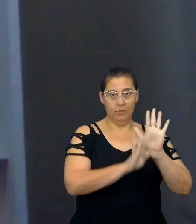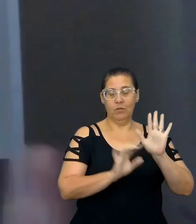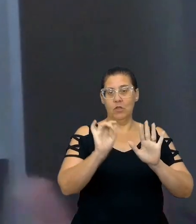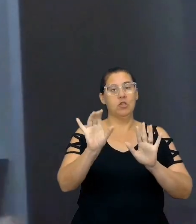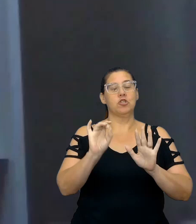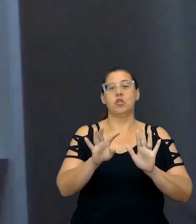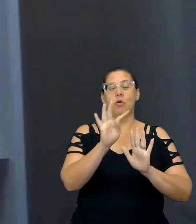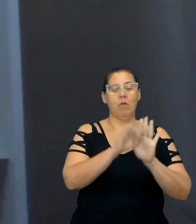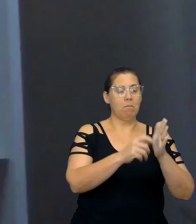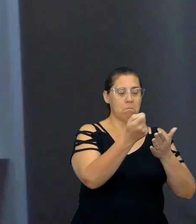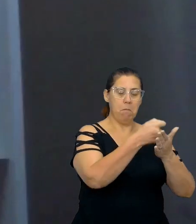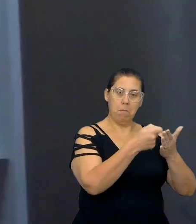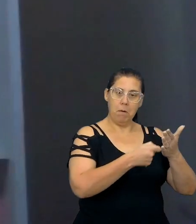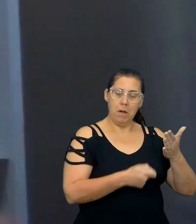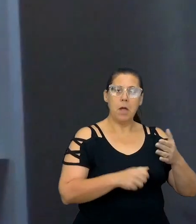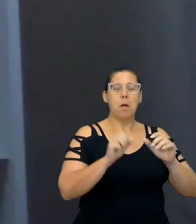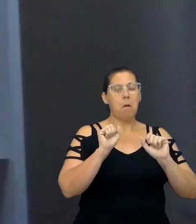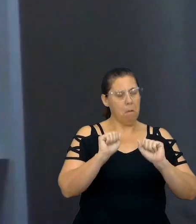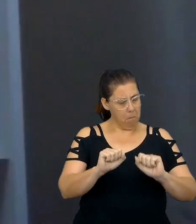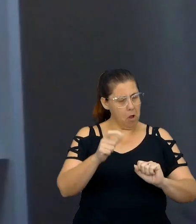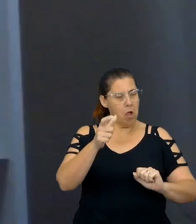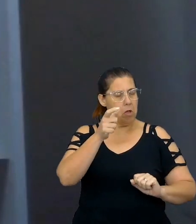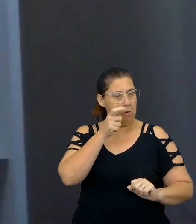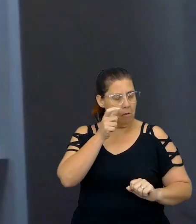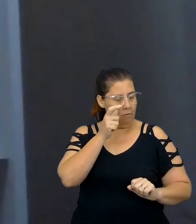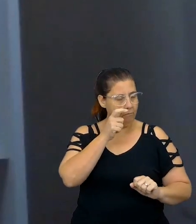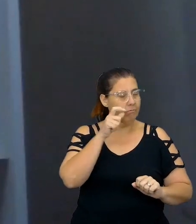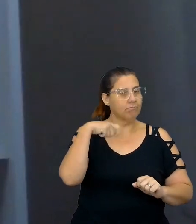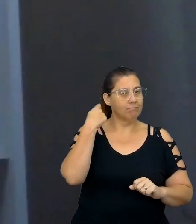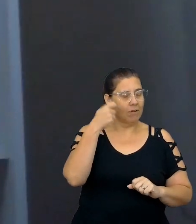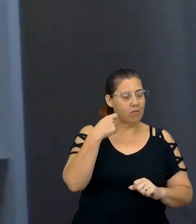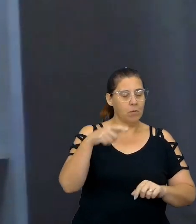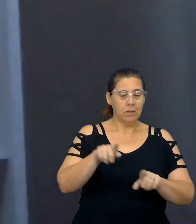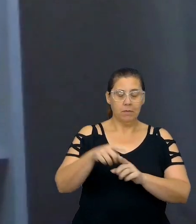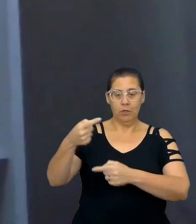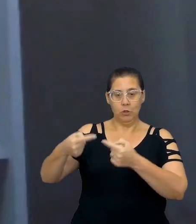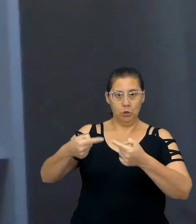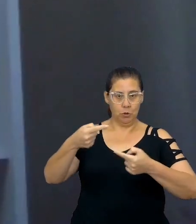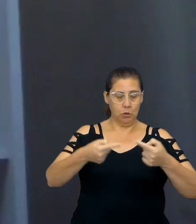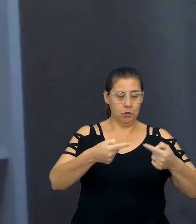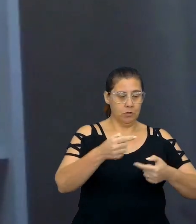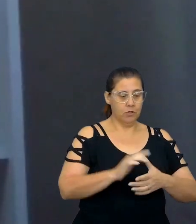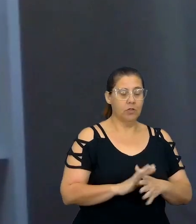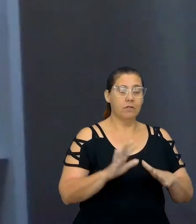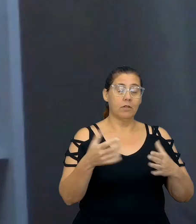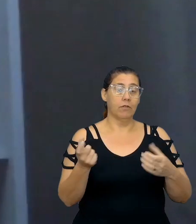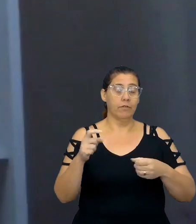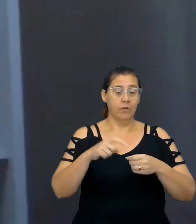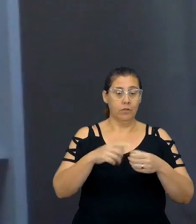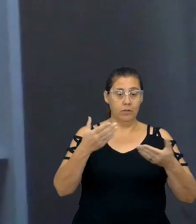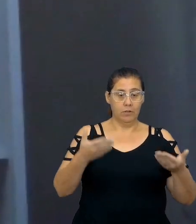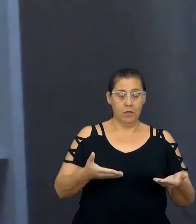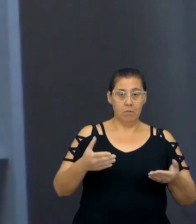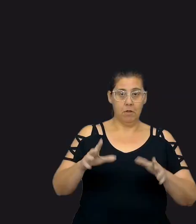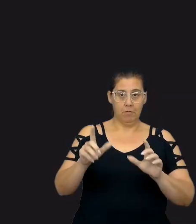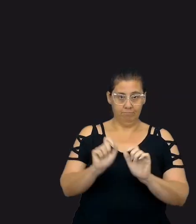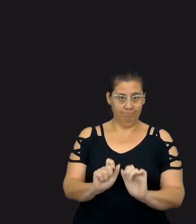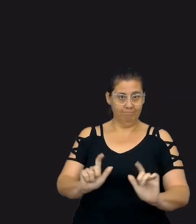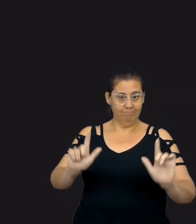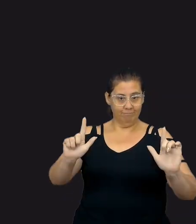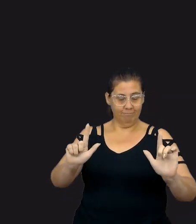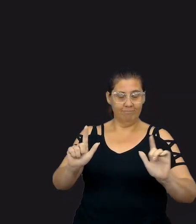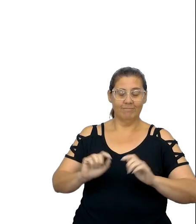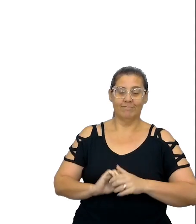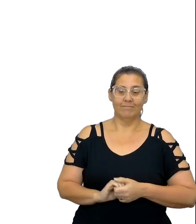os textos escritos, eles podem assistir filmes e também discutirem aí nessa questão. Então, voltando aqui à minha tela, eu diria